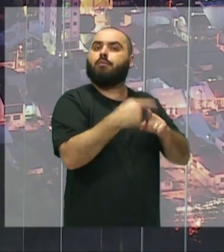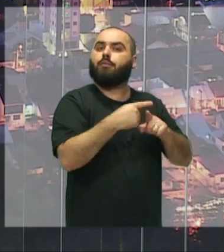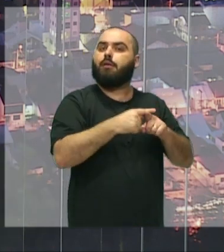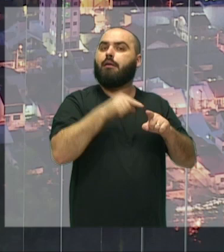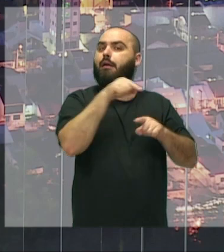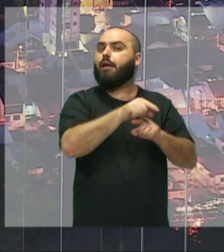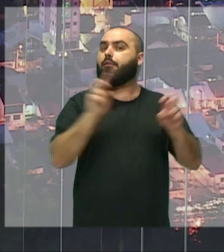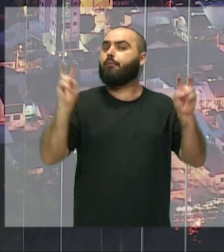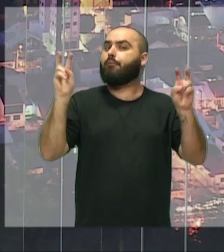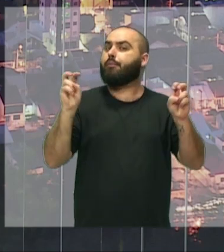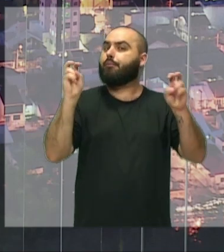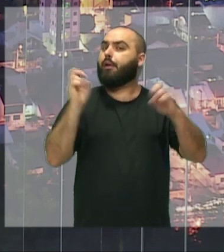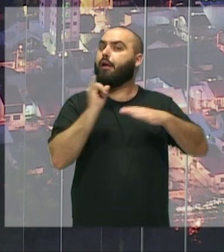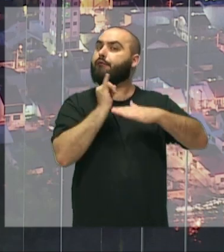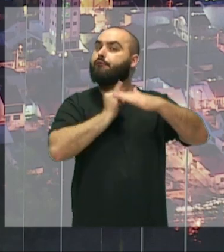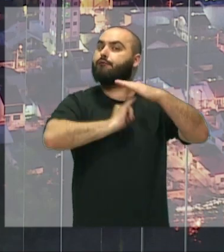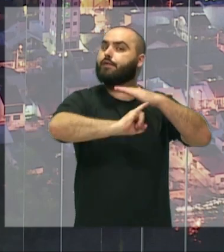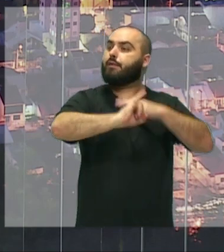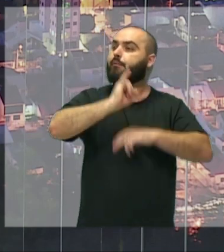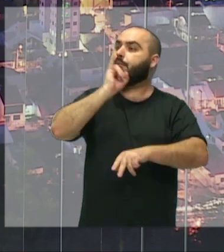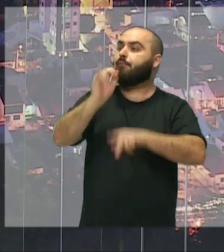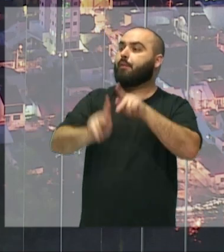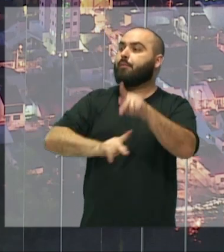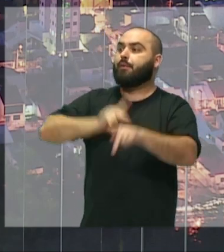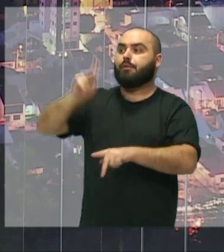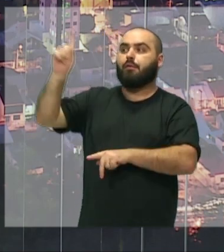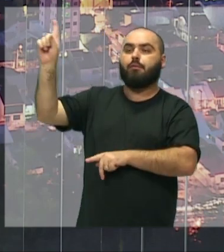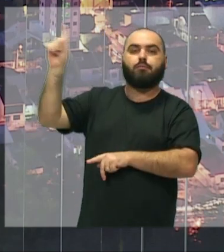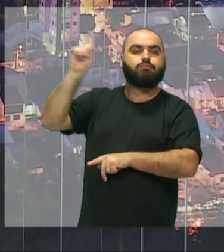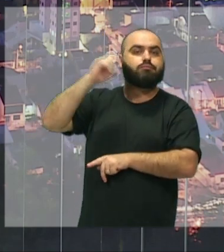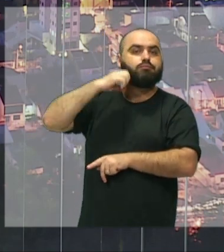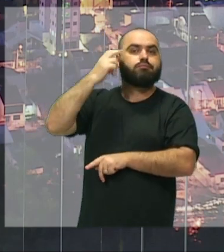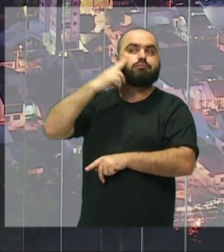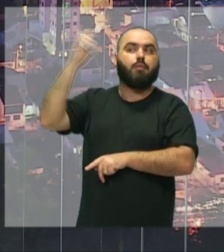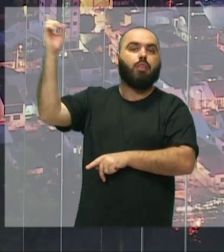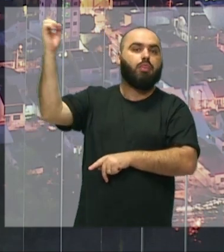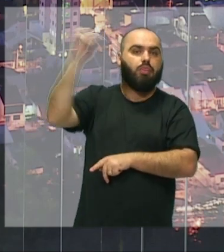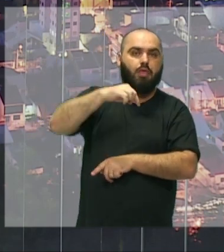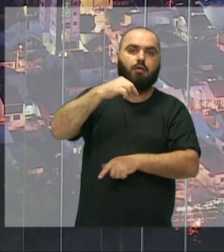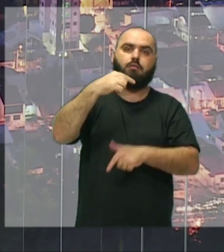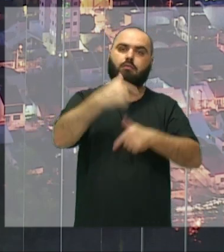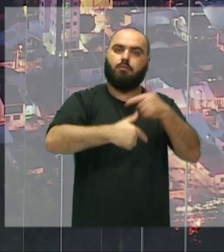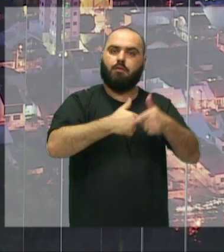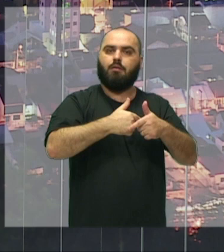de trazer a população escravizada para cá para trabalhar nas lavouras, né?